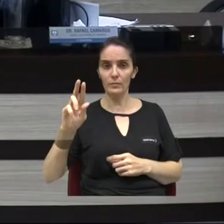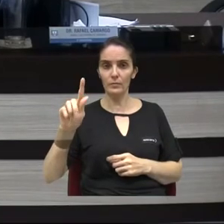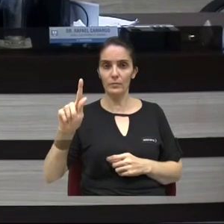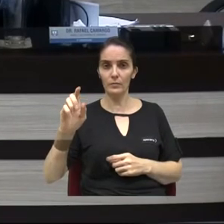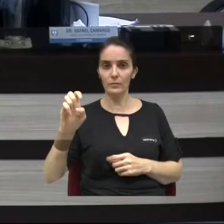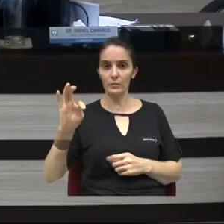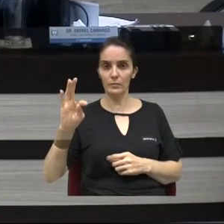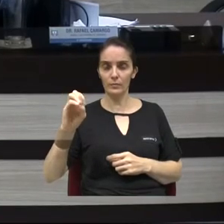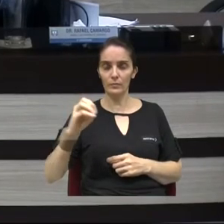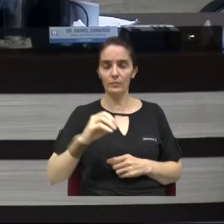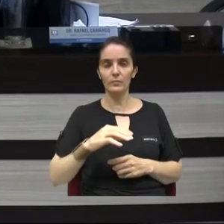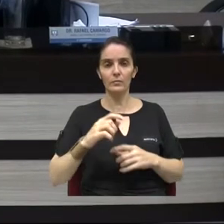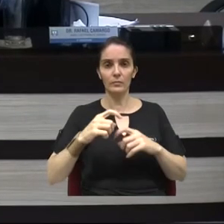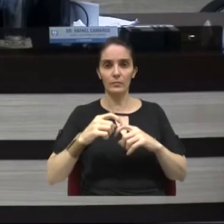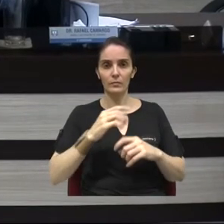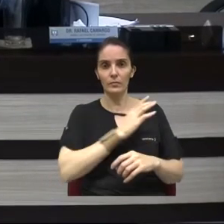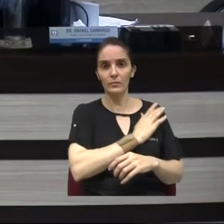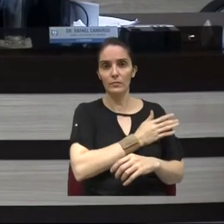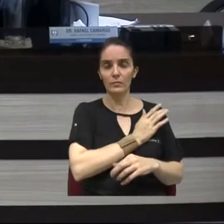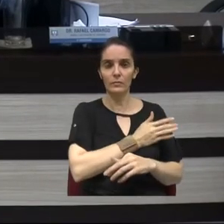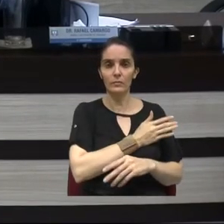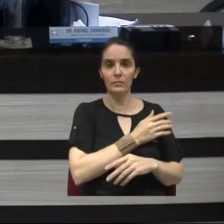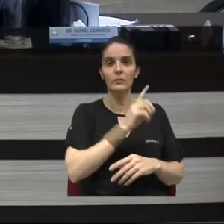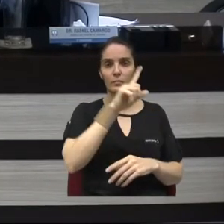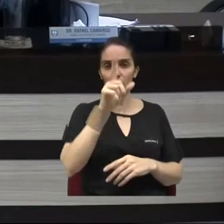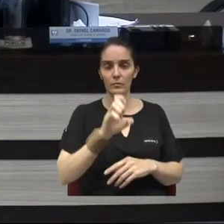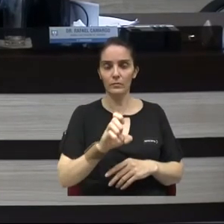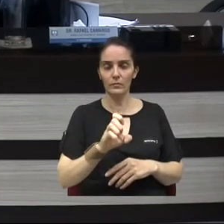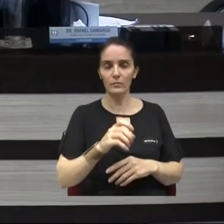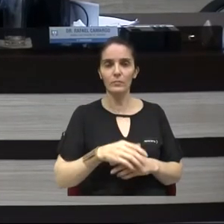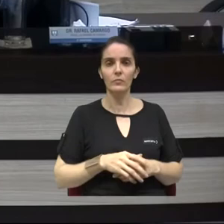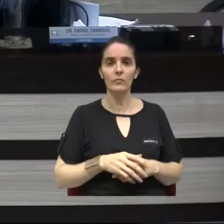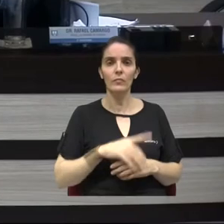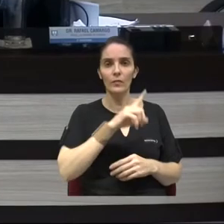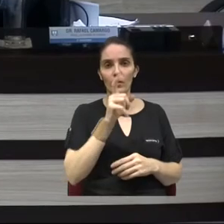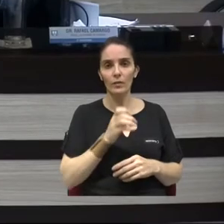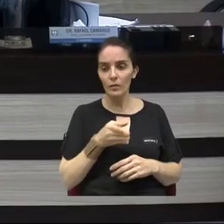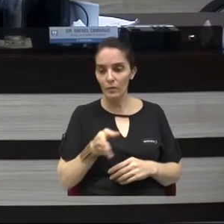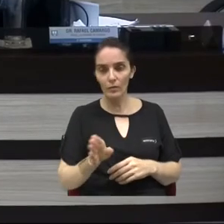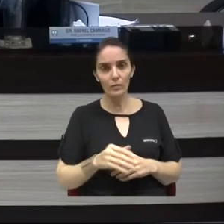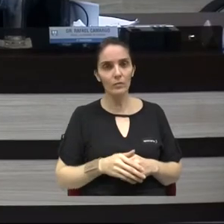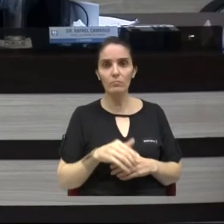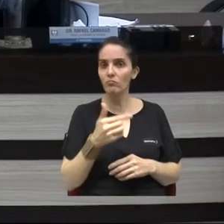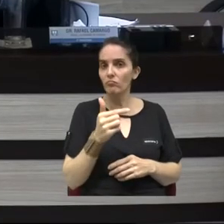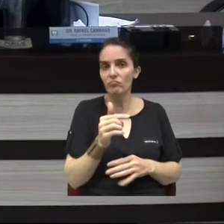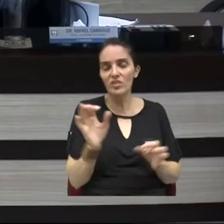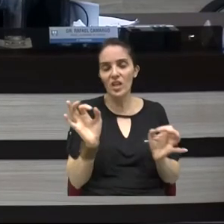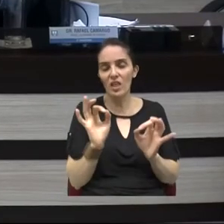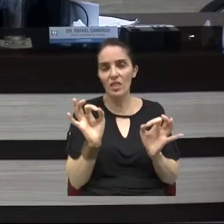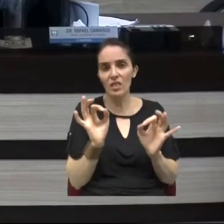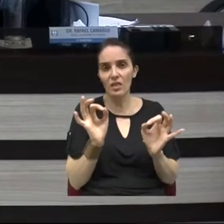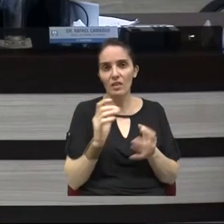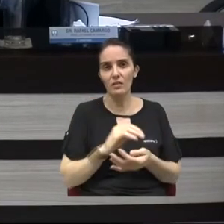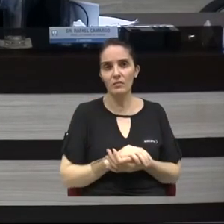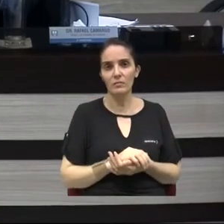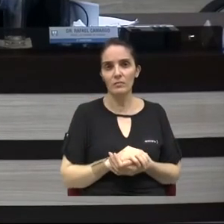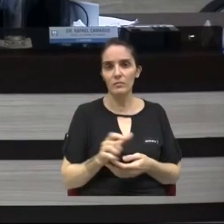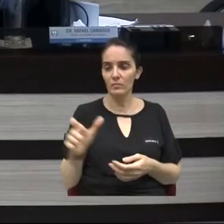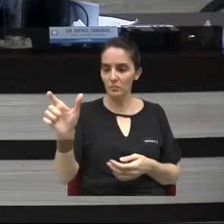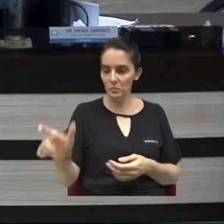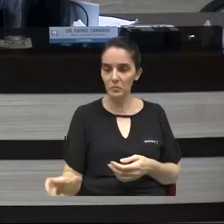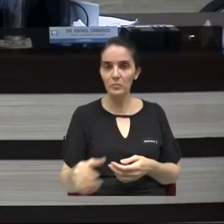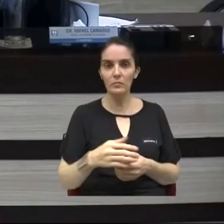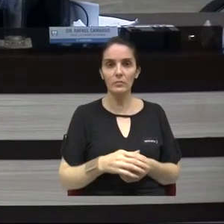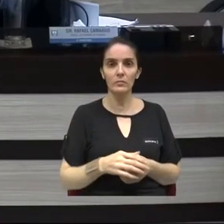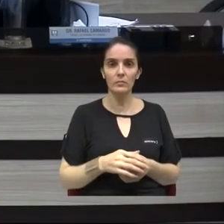Ele, doutor Georgette, eu fui no médico porque eu não tinha nada. E o doutor Georgette achou que eu